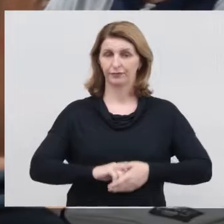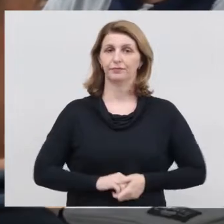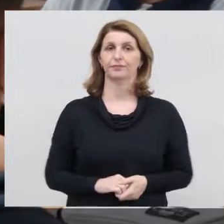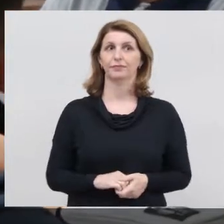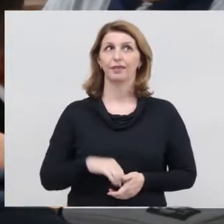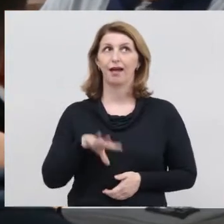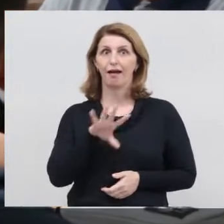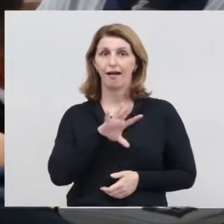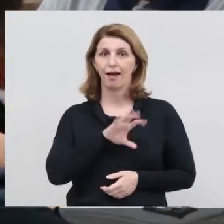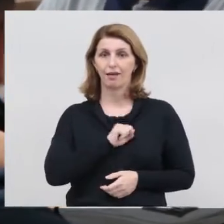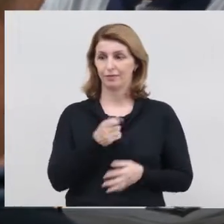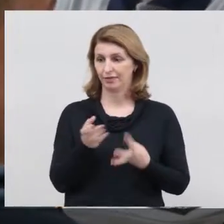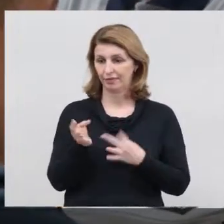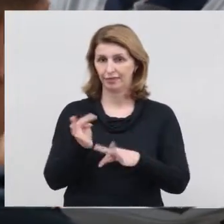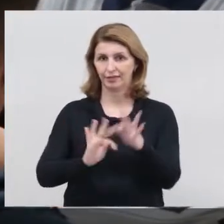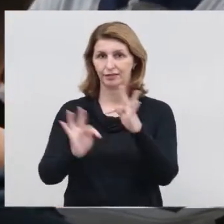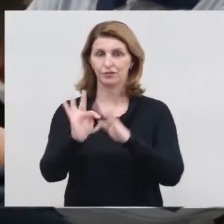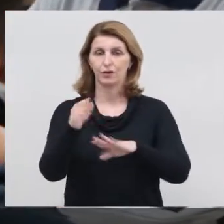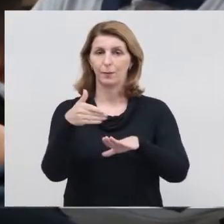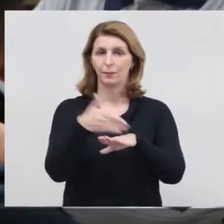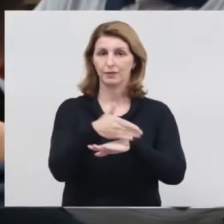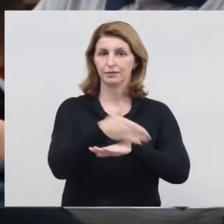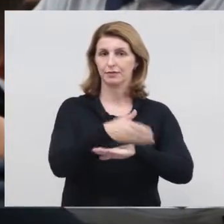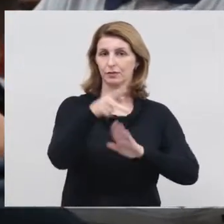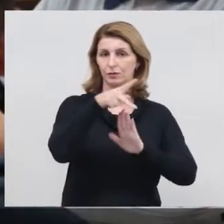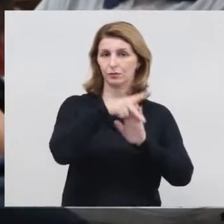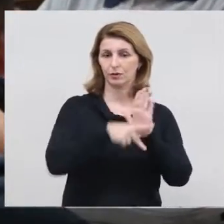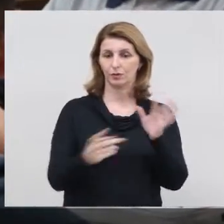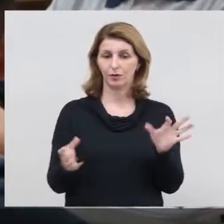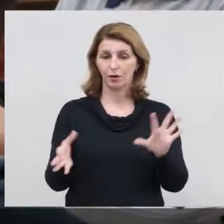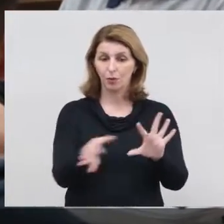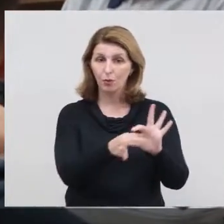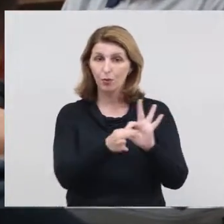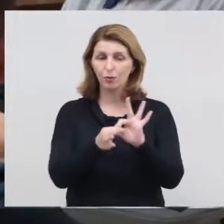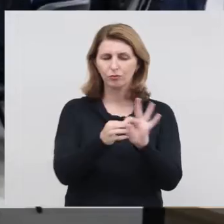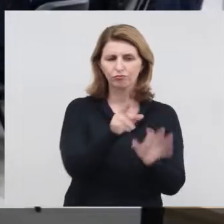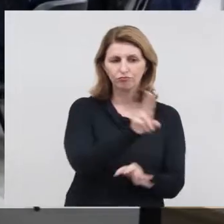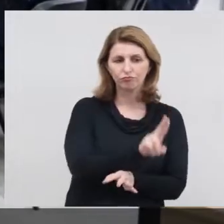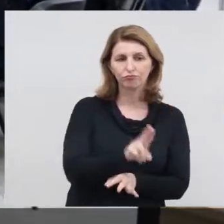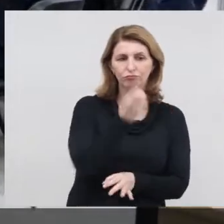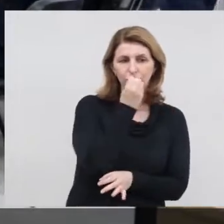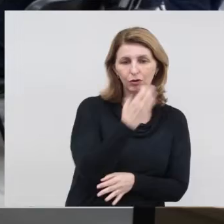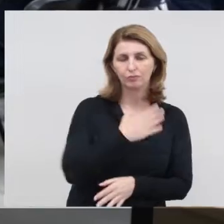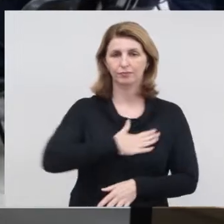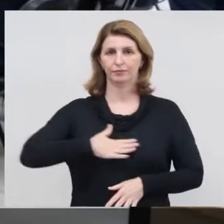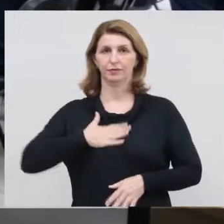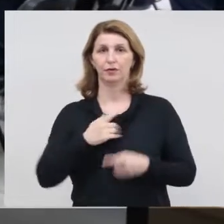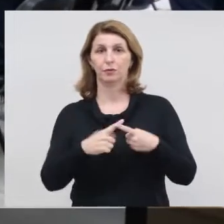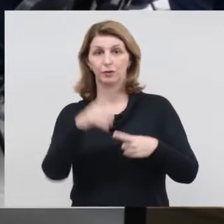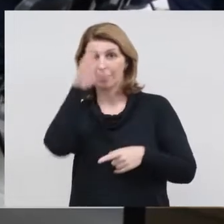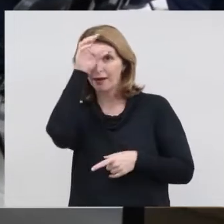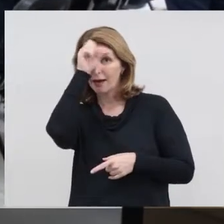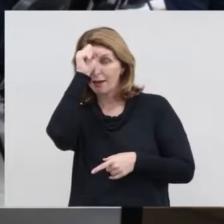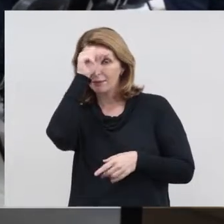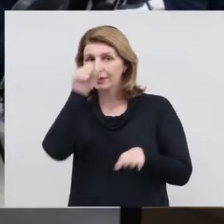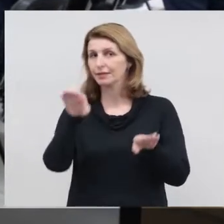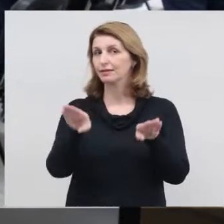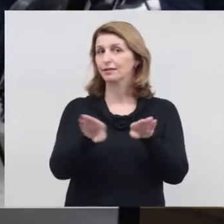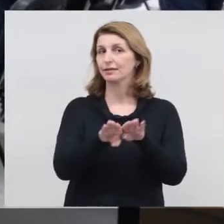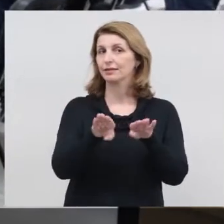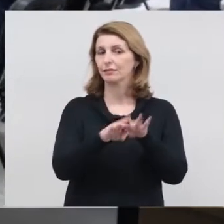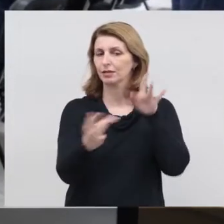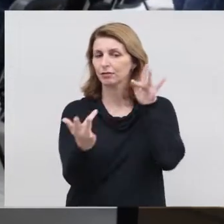Vila Nova apaixonado por tecnologia vai participar do programa que une o útil ao agradável pois além de aprender